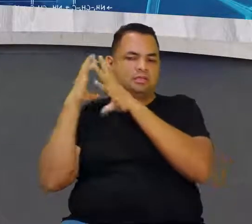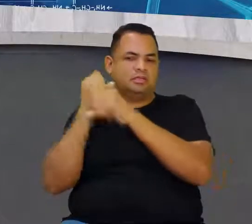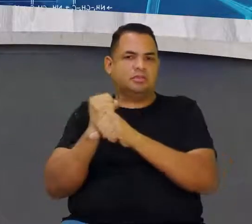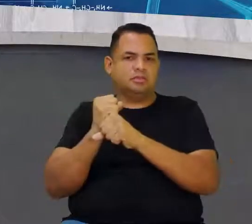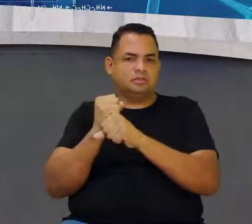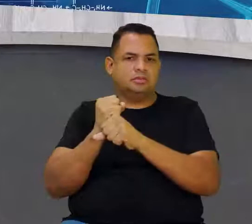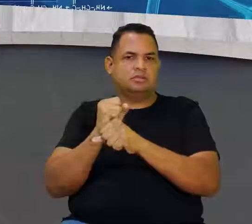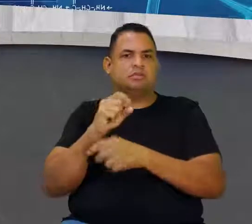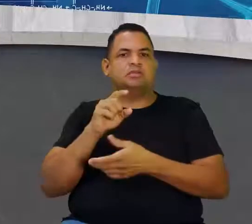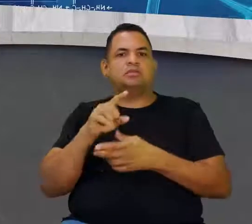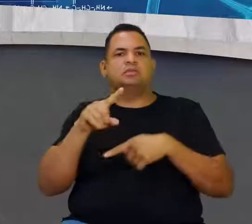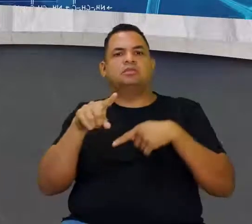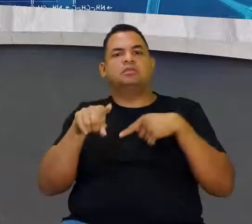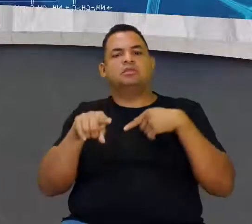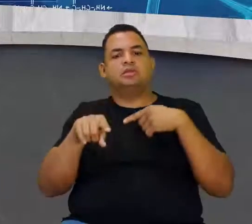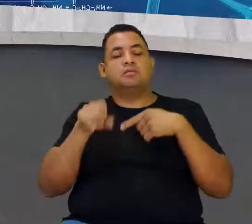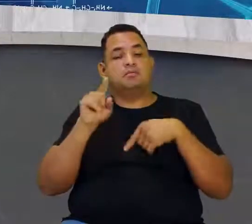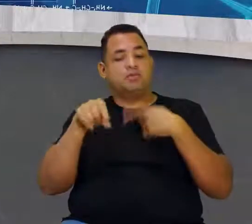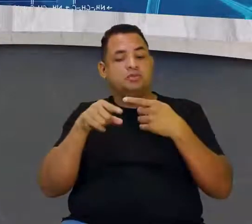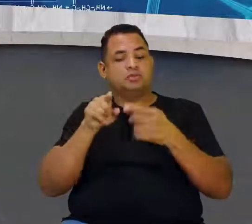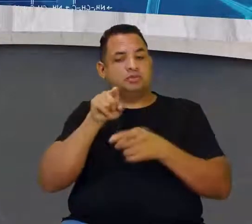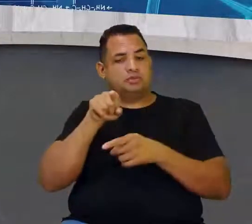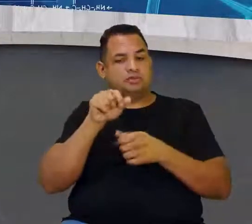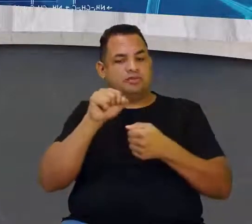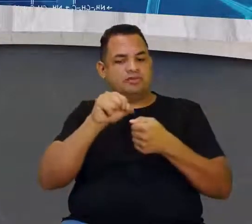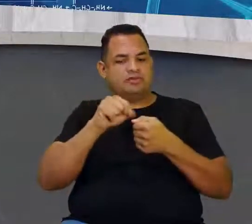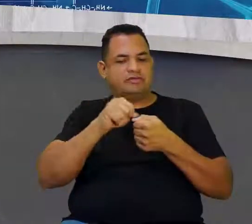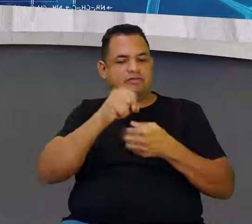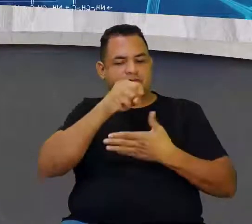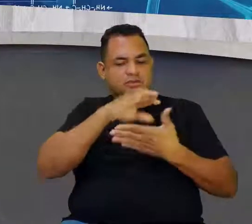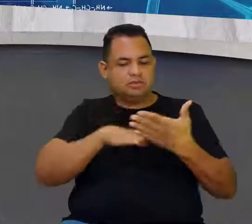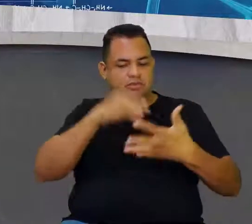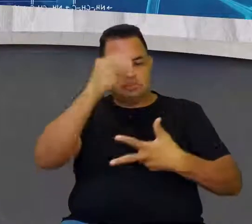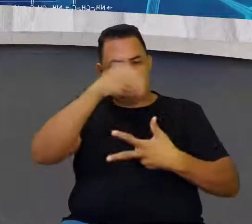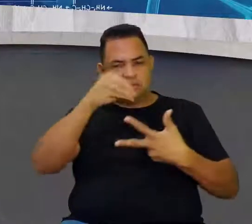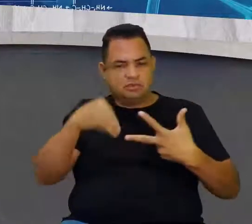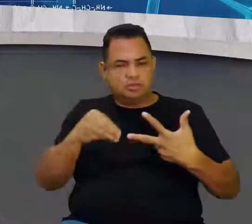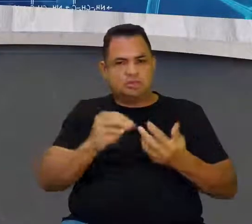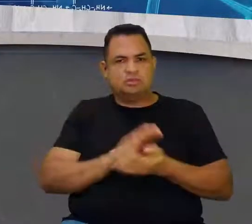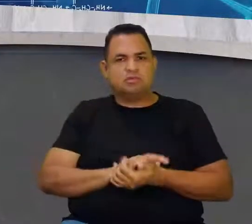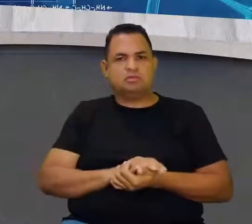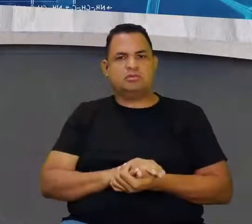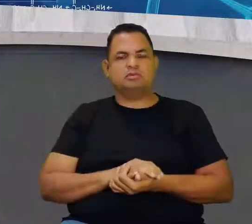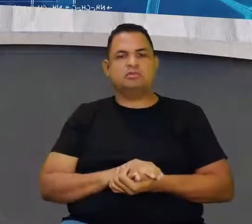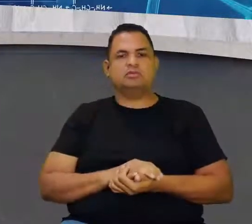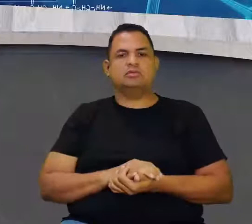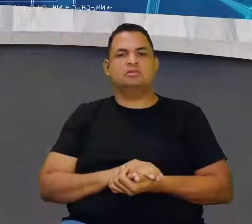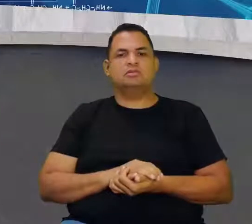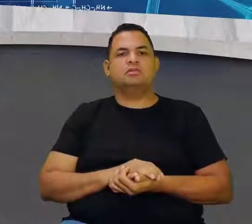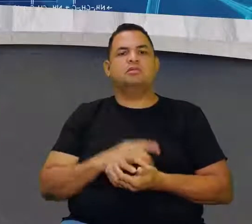certeza, você também vai fazer questões do Enem nessa aula de hoje. Eu não vou fazer sozinha, não.